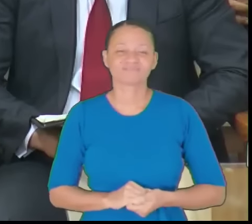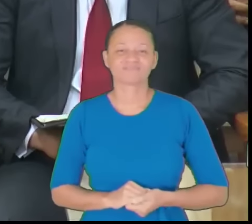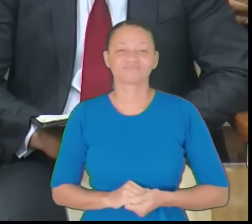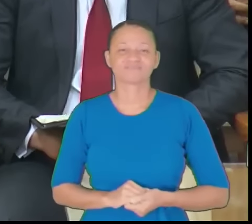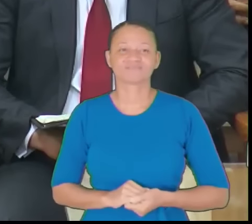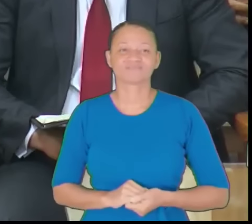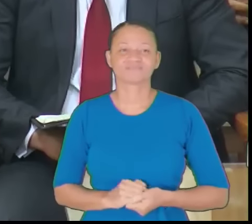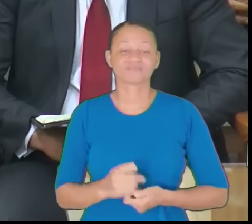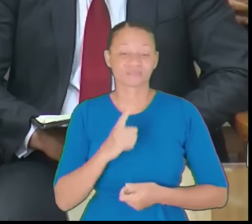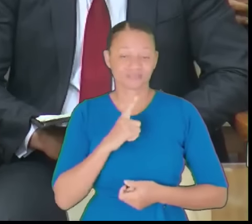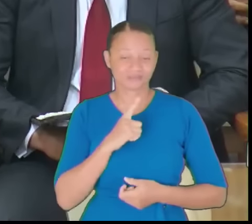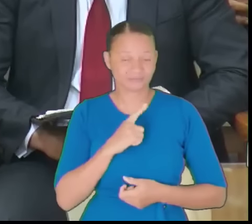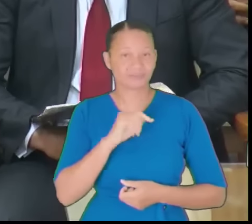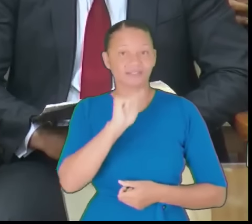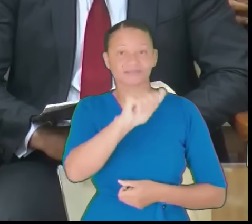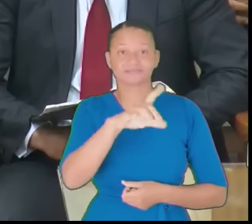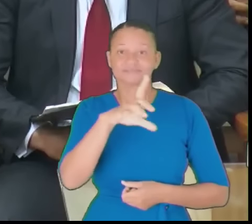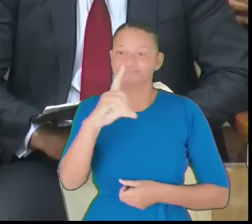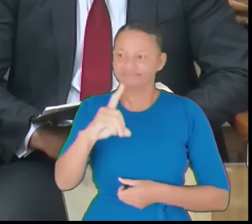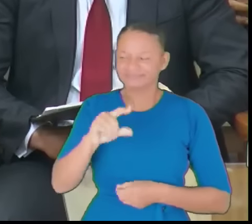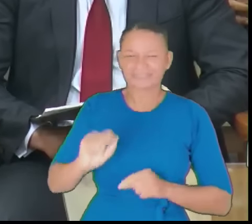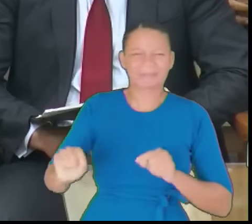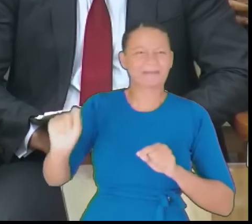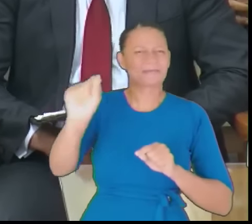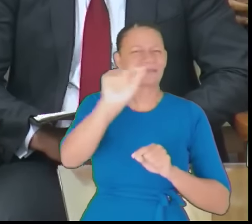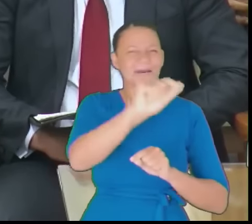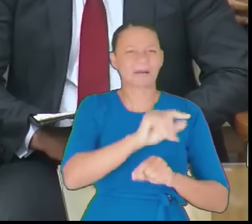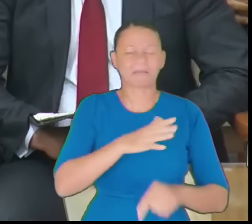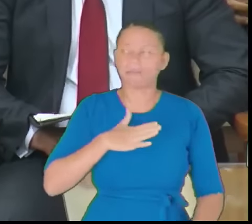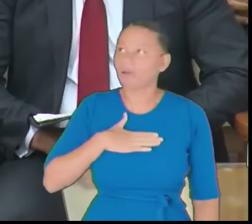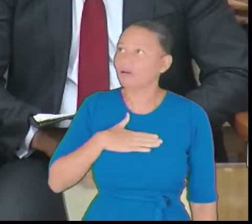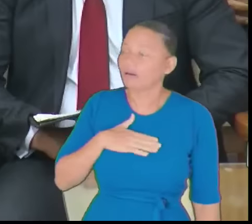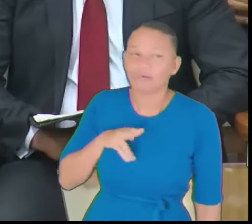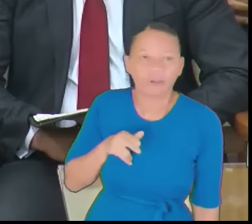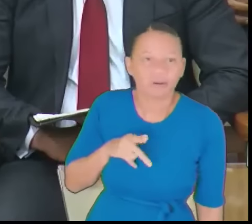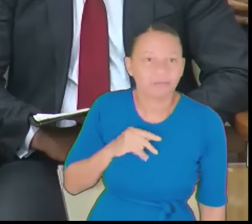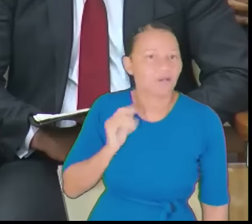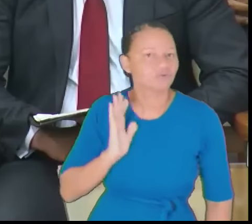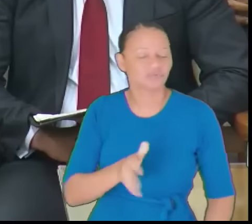Tem Assembleia de Deus por aí afora, meu irmão, apostatou.